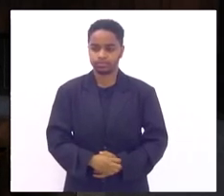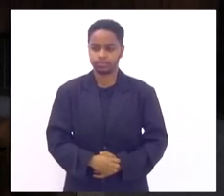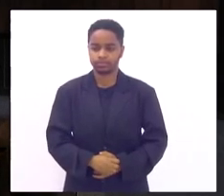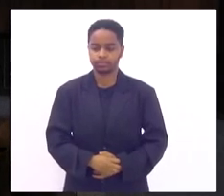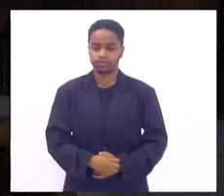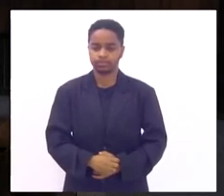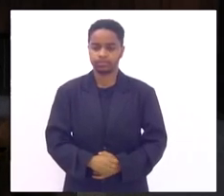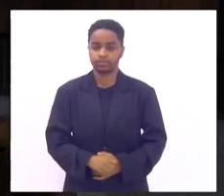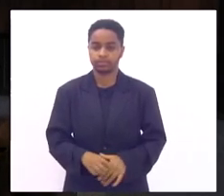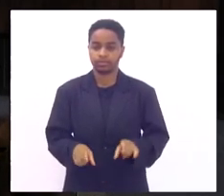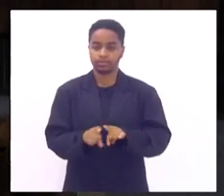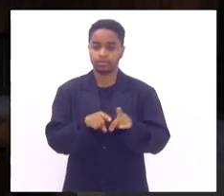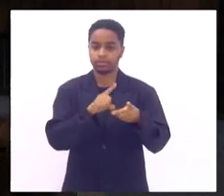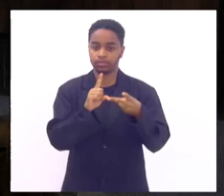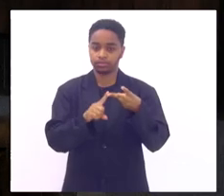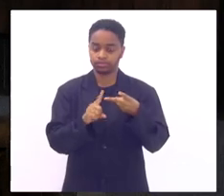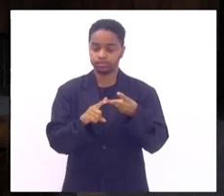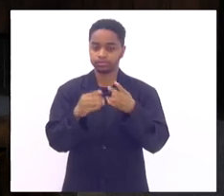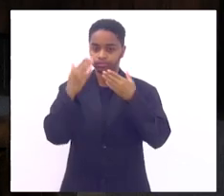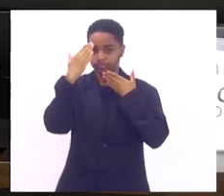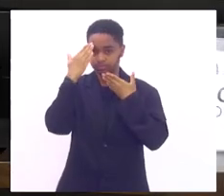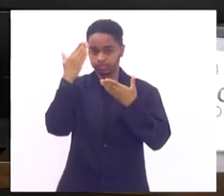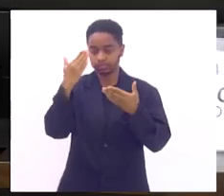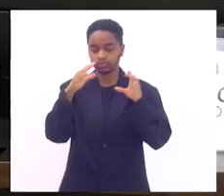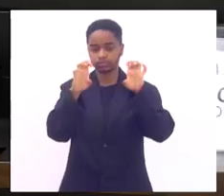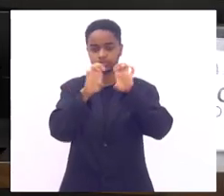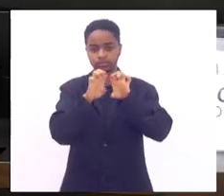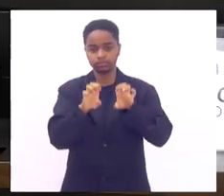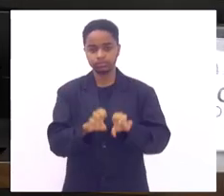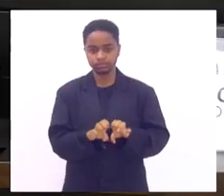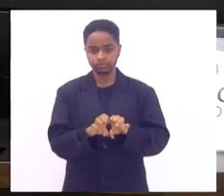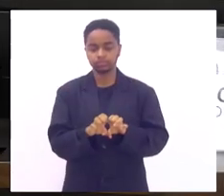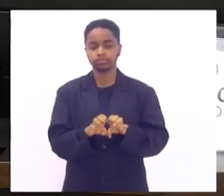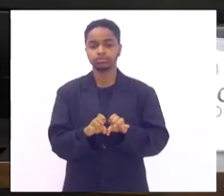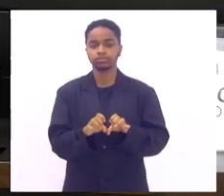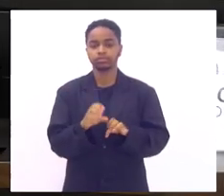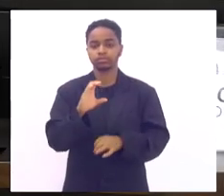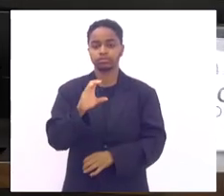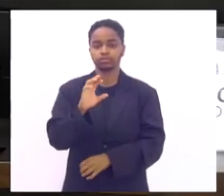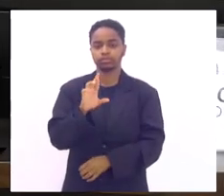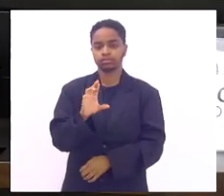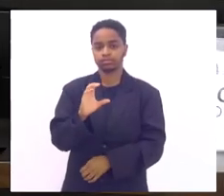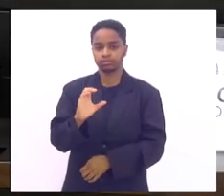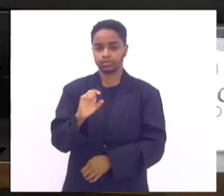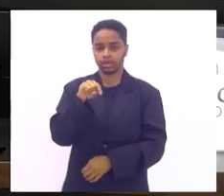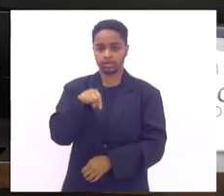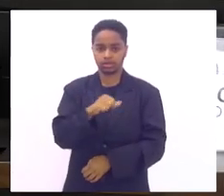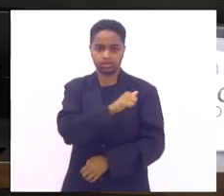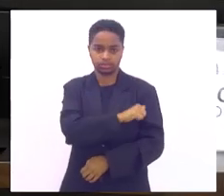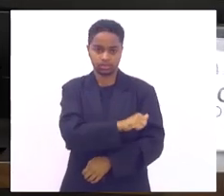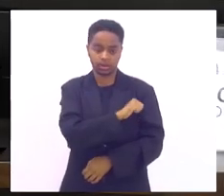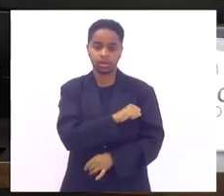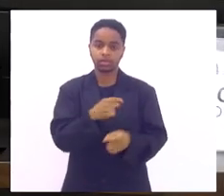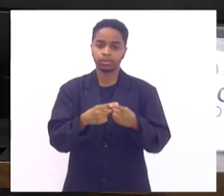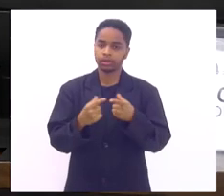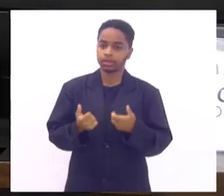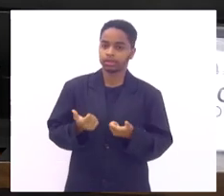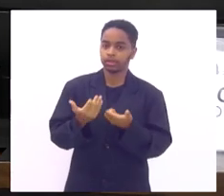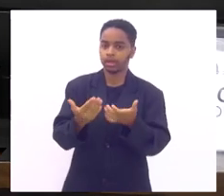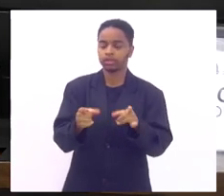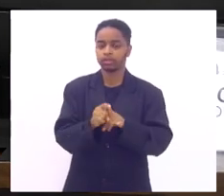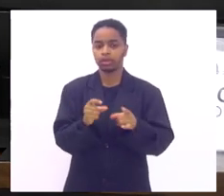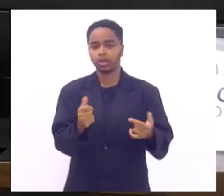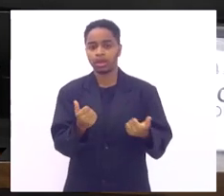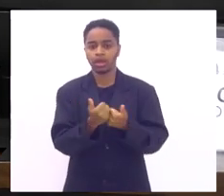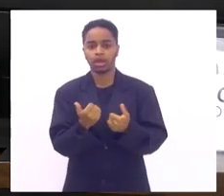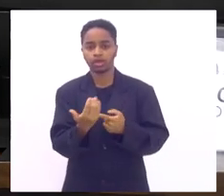Segundo agradecimento vai a toda a estrutura do CRC-RJ que entrega, que nos ajuda a entregar essa missão